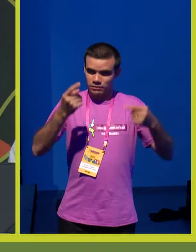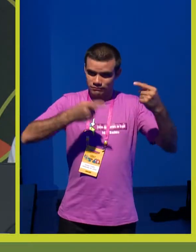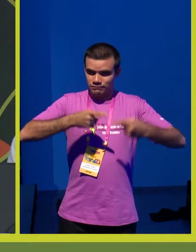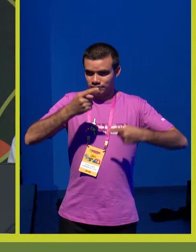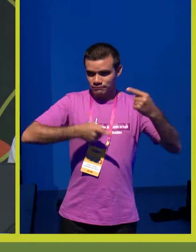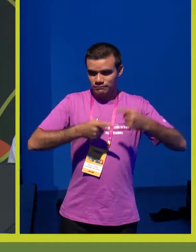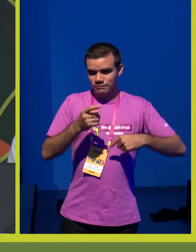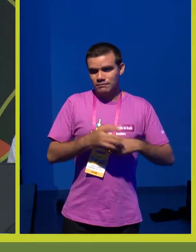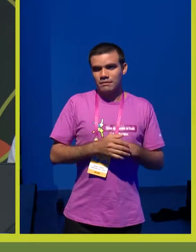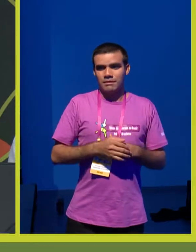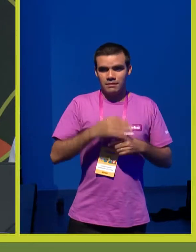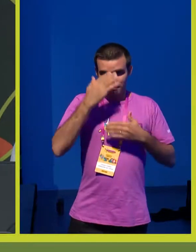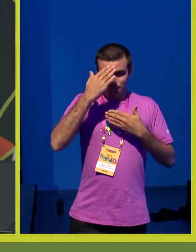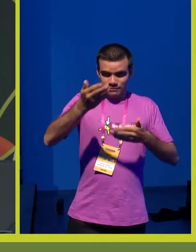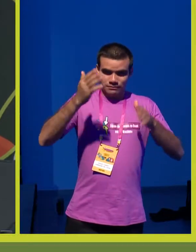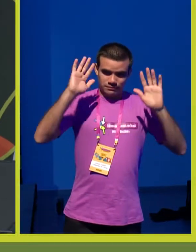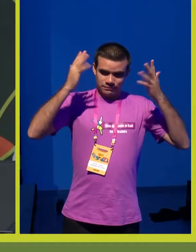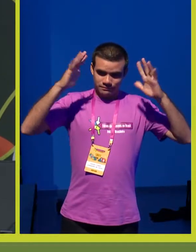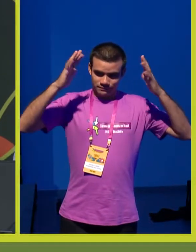com a turma obrigado a todos